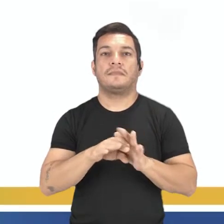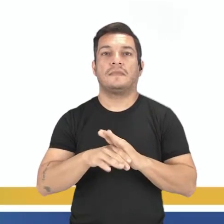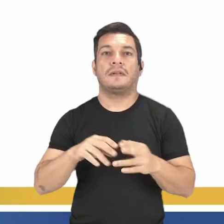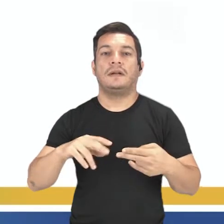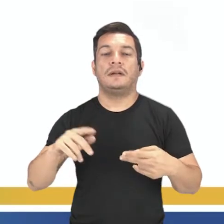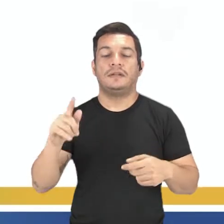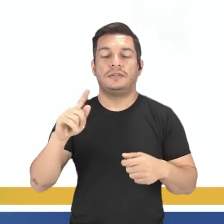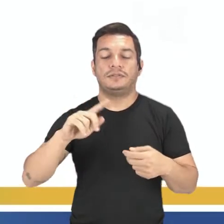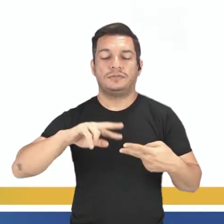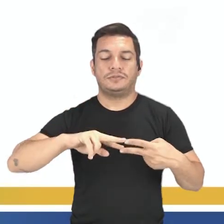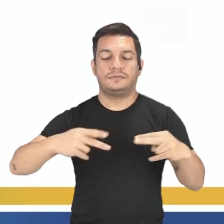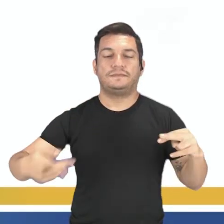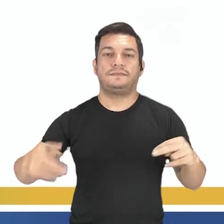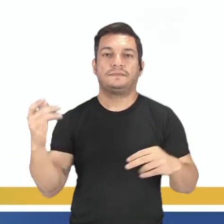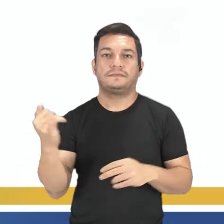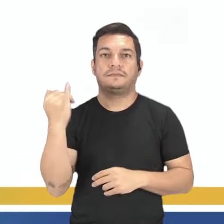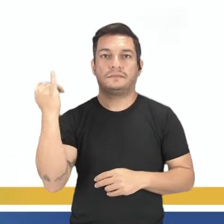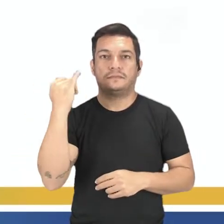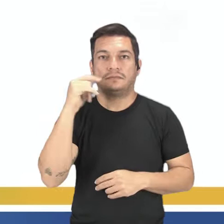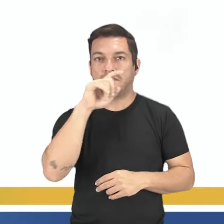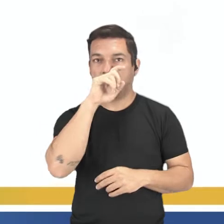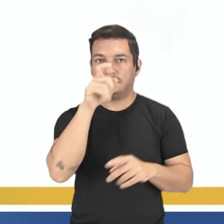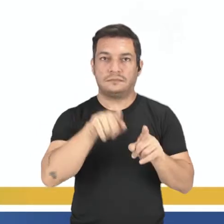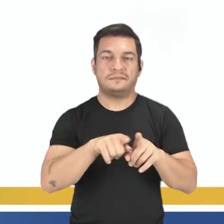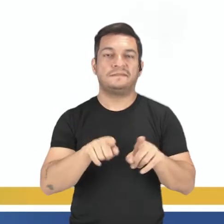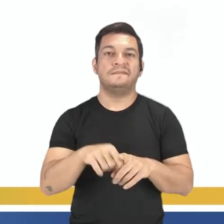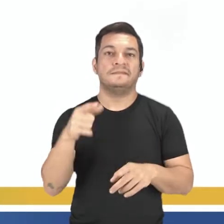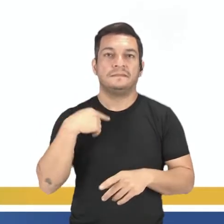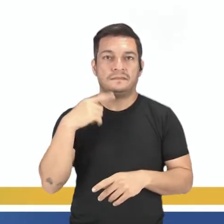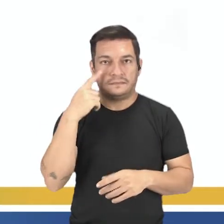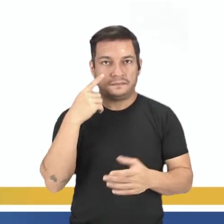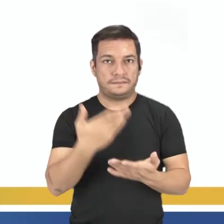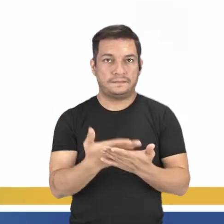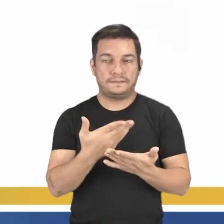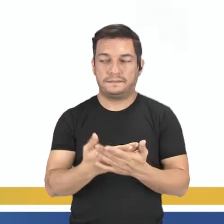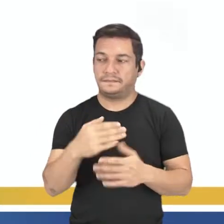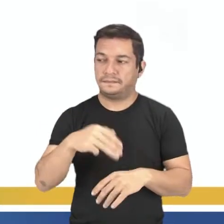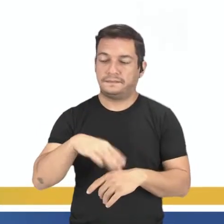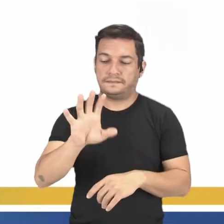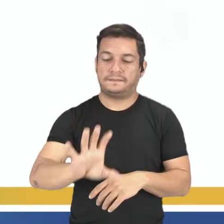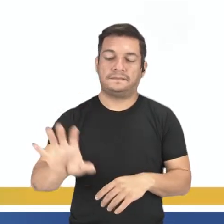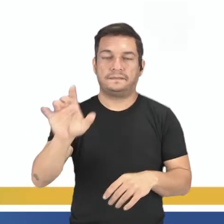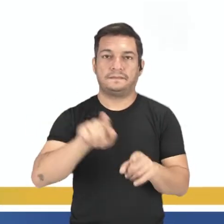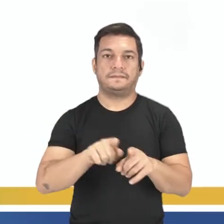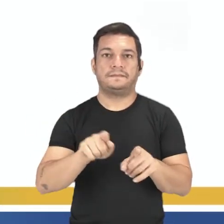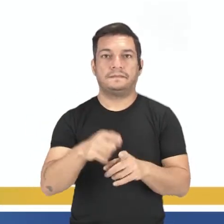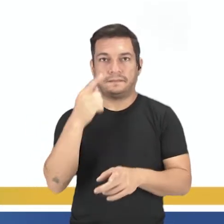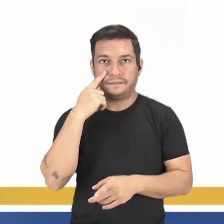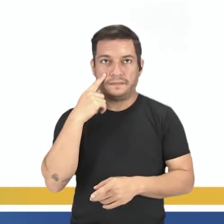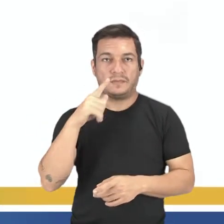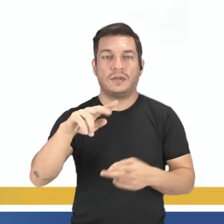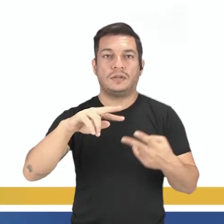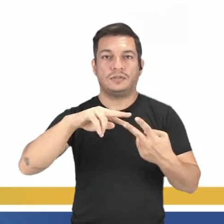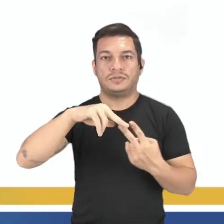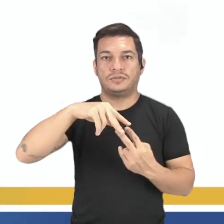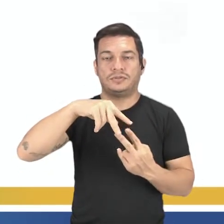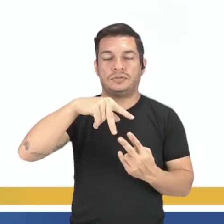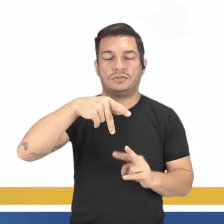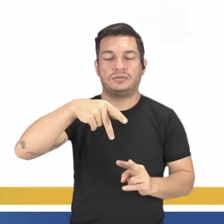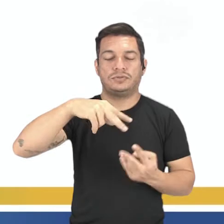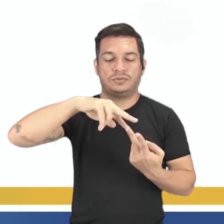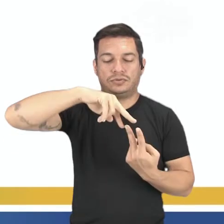são importantes, Você pode também pegar esse mapa, dar uma estudadinha para ver o que é gene, o que é um